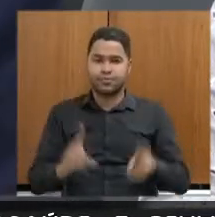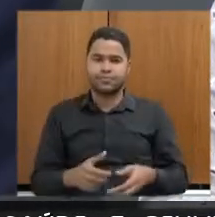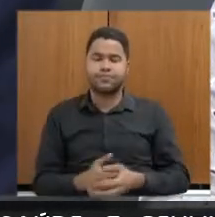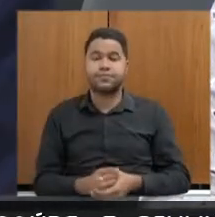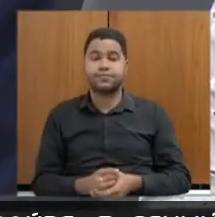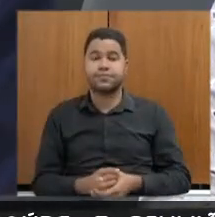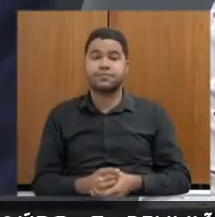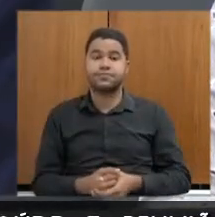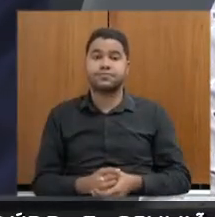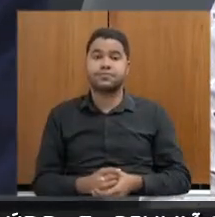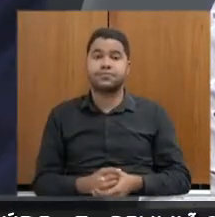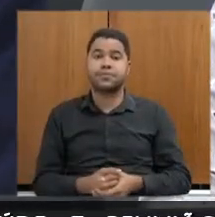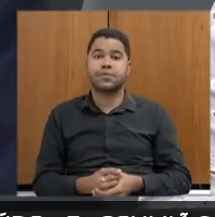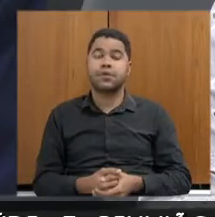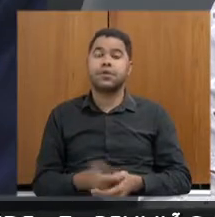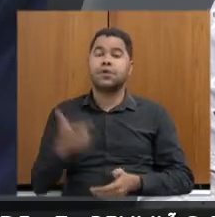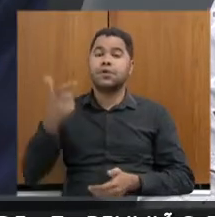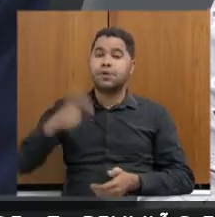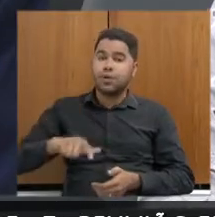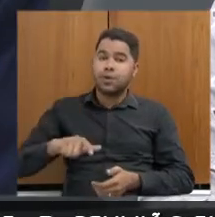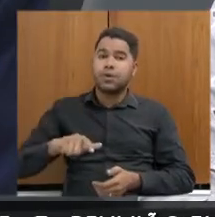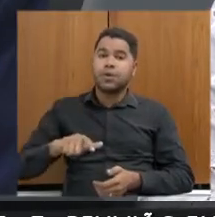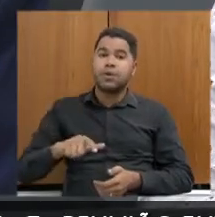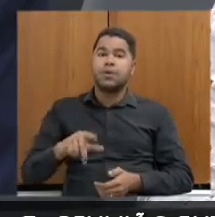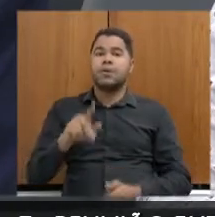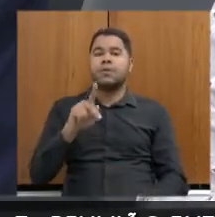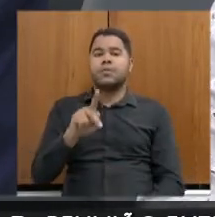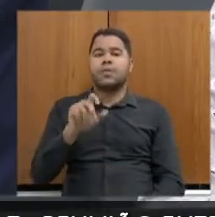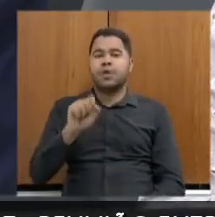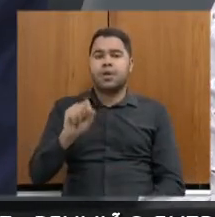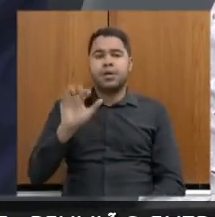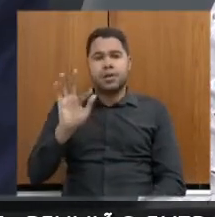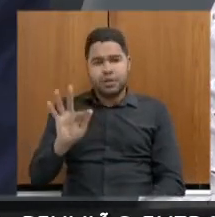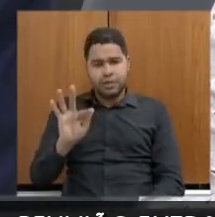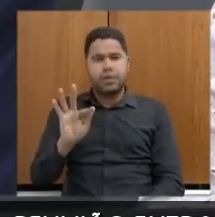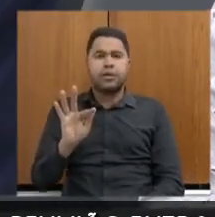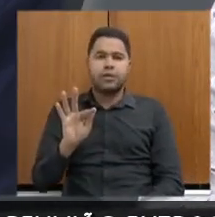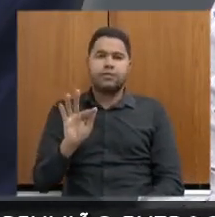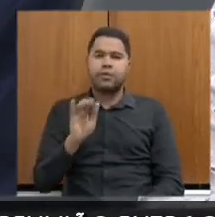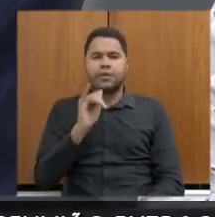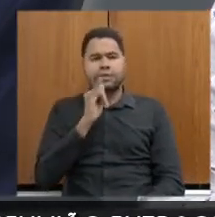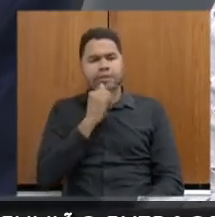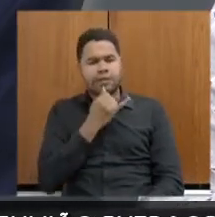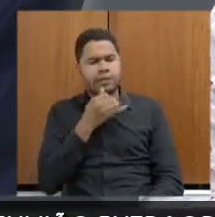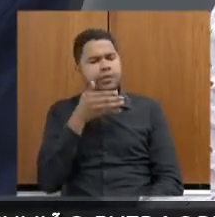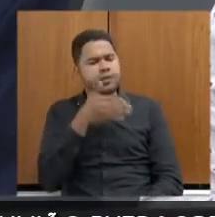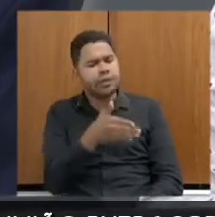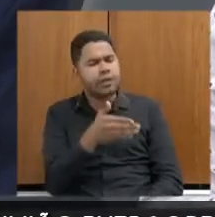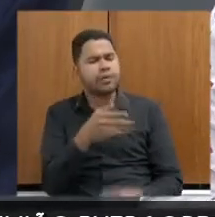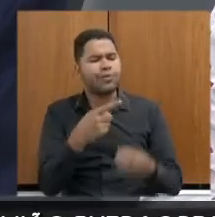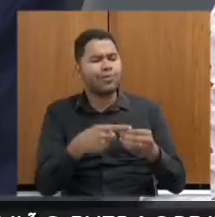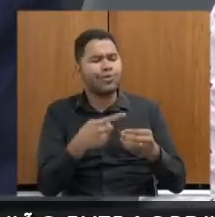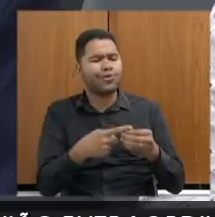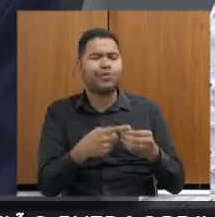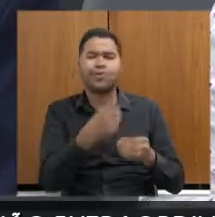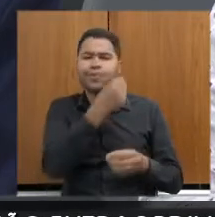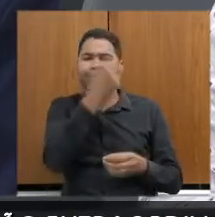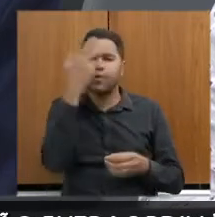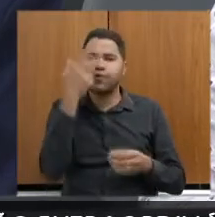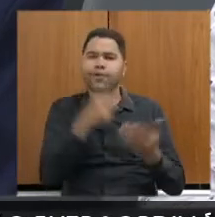e voltando à questão dos PSF que era uma tristeza quando você chegava no município Prefeito ia te mostrar